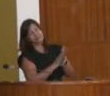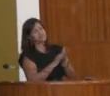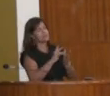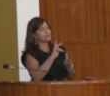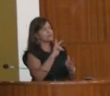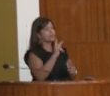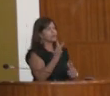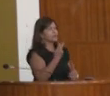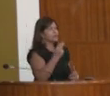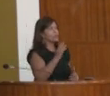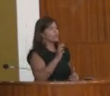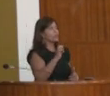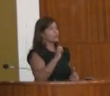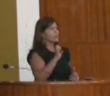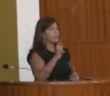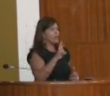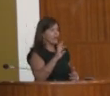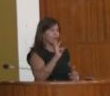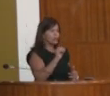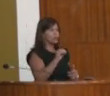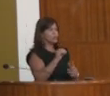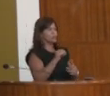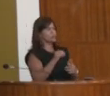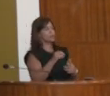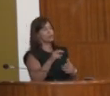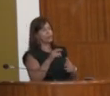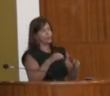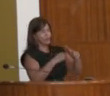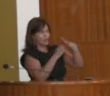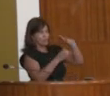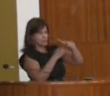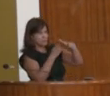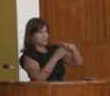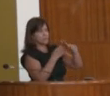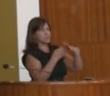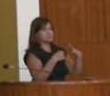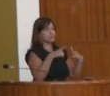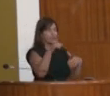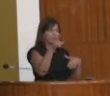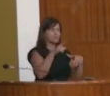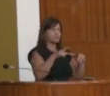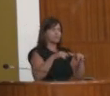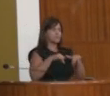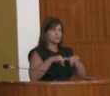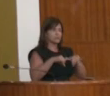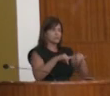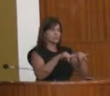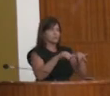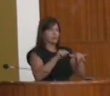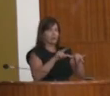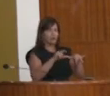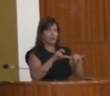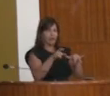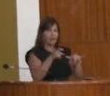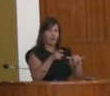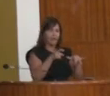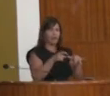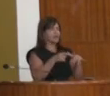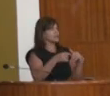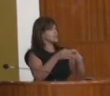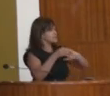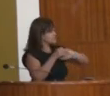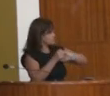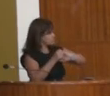Humberto Lemos, eu cumprimento todas as empresas aqui presentes, tem feito um trabalho muito bom, Royal, cumprimentar o senhor Alex Araújo, procurador do